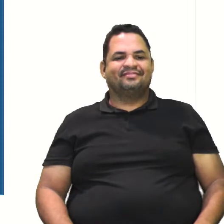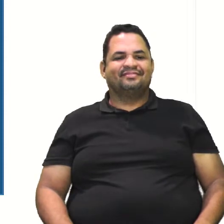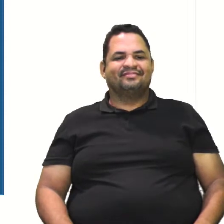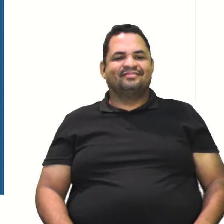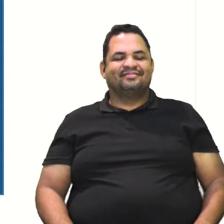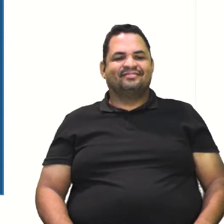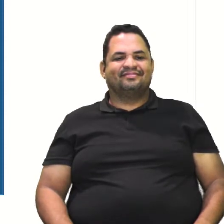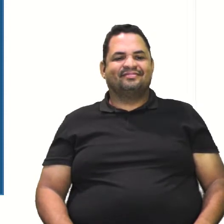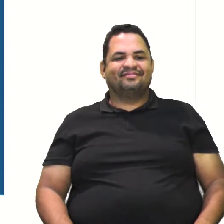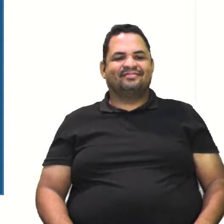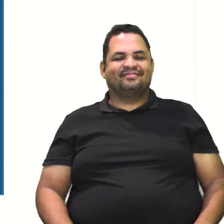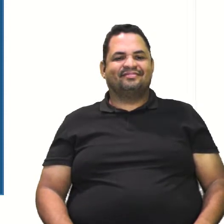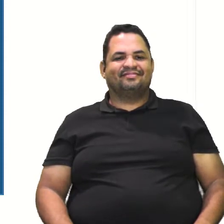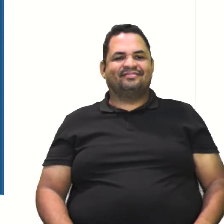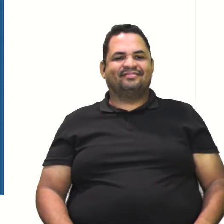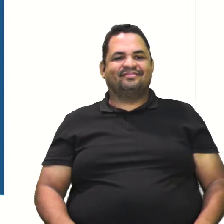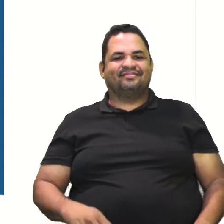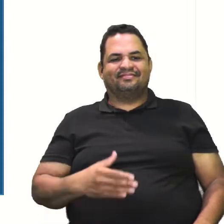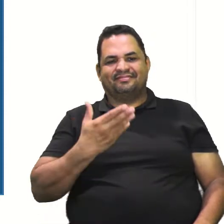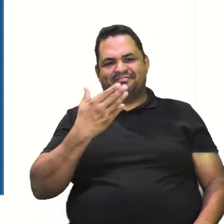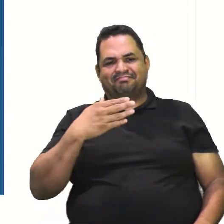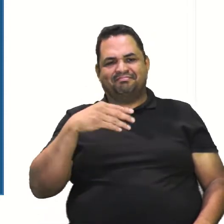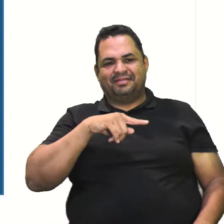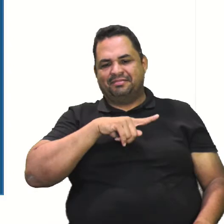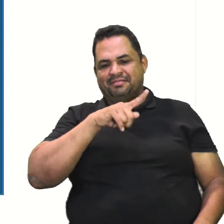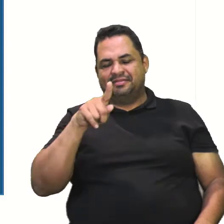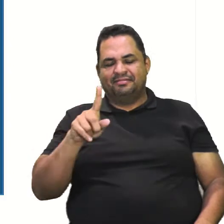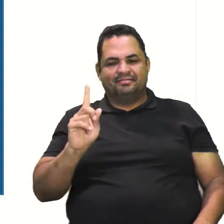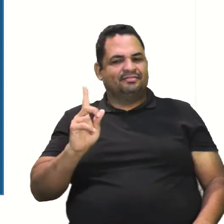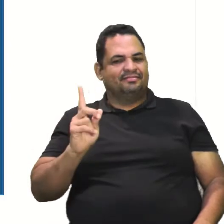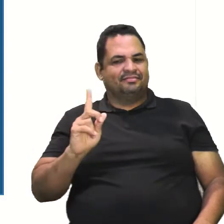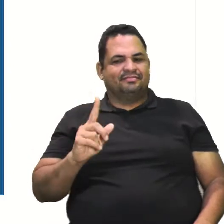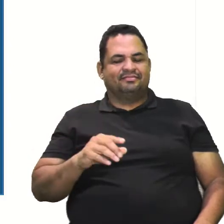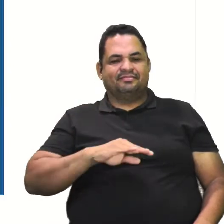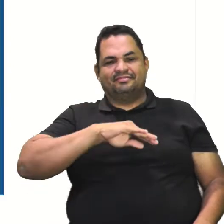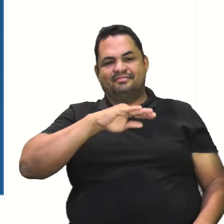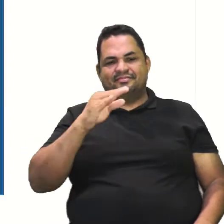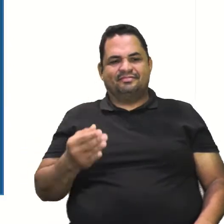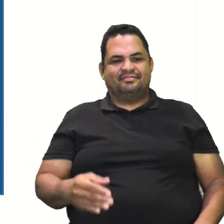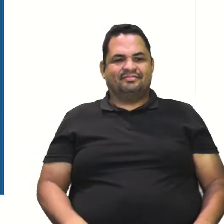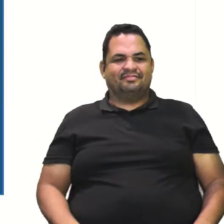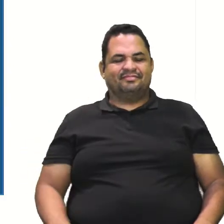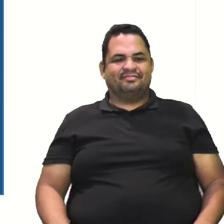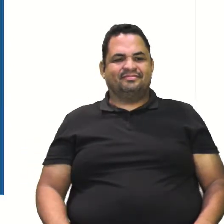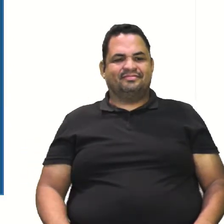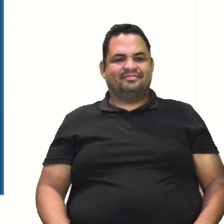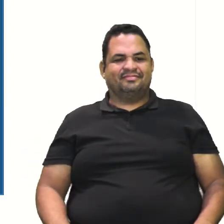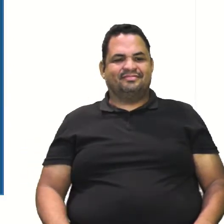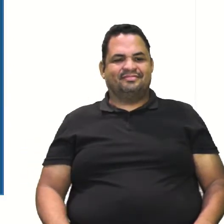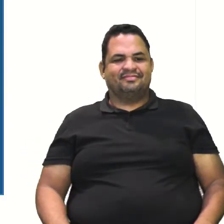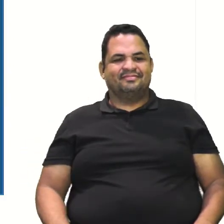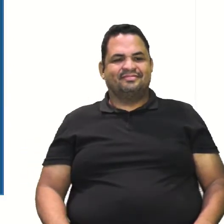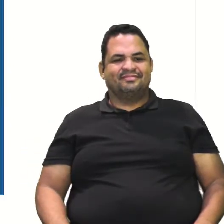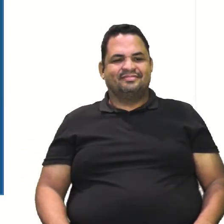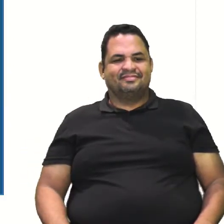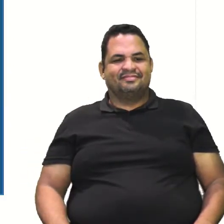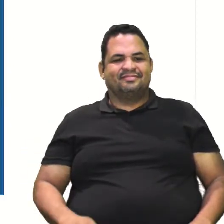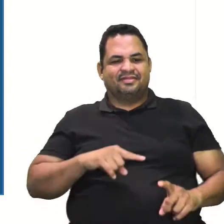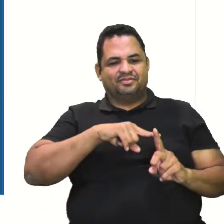É um ramo de... Será que é uma parábola? Acho que não, hein? Não, a parábola não, né? A parábola É uma circunferência?